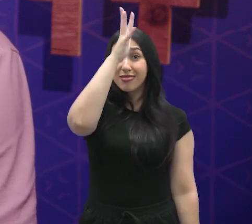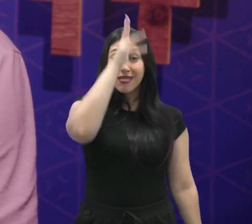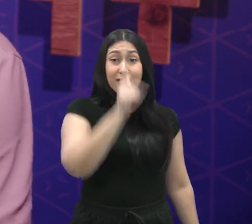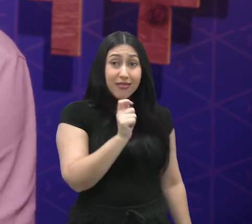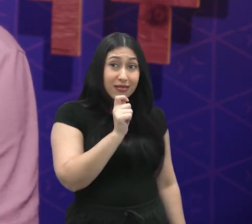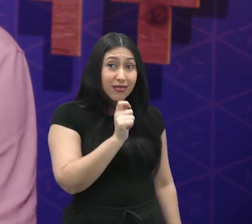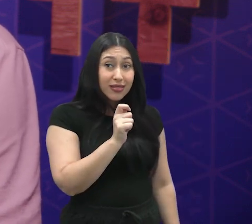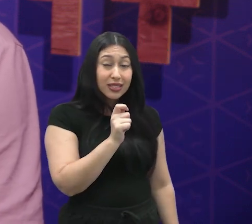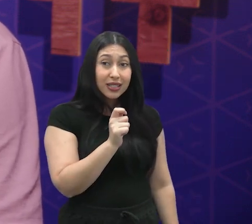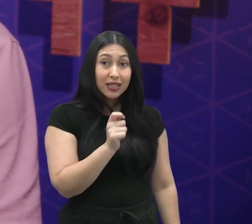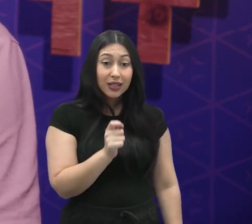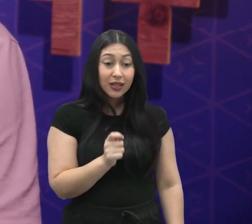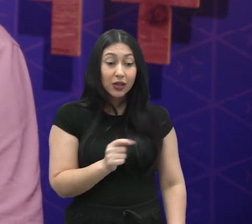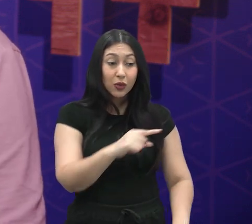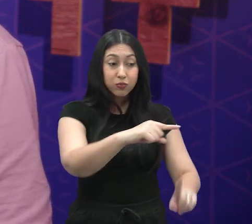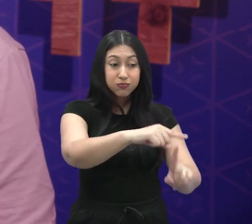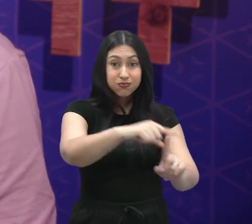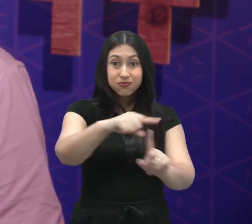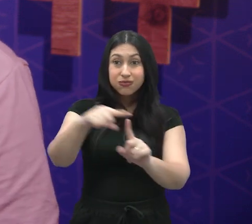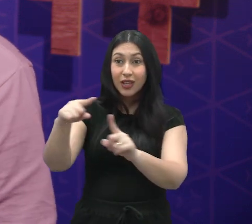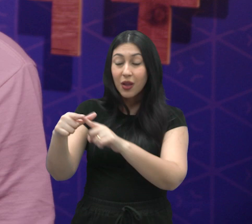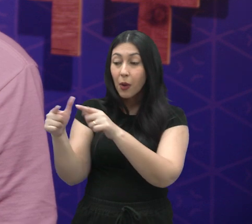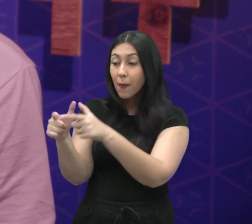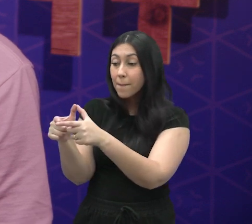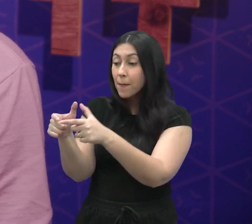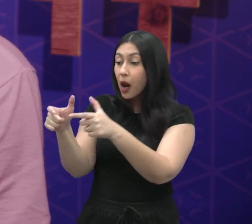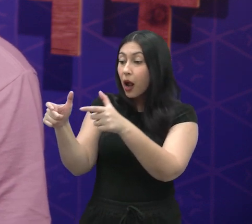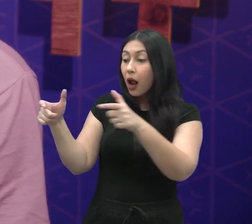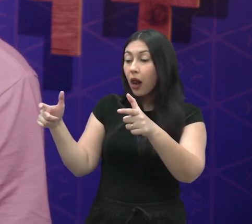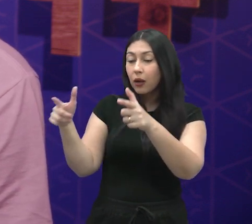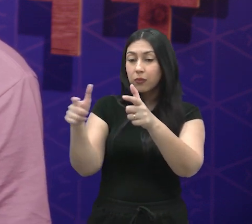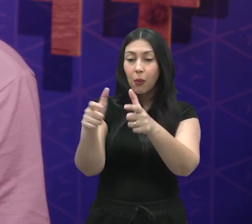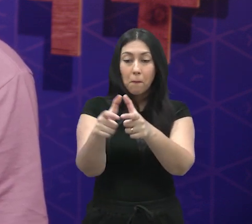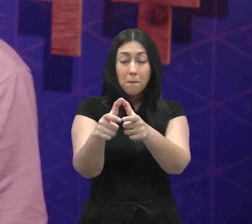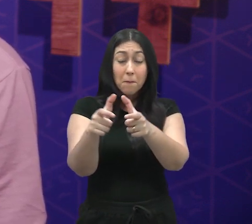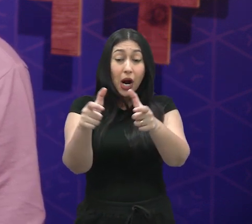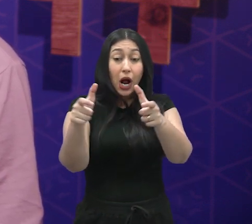ovelhas, galinhas. O número dessas